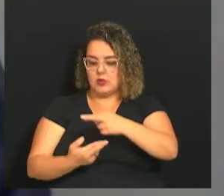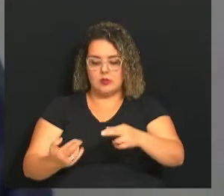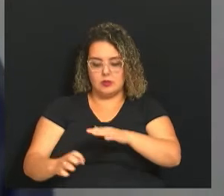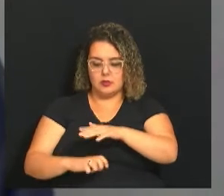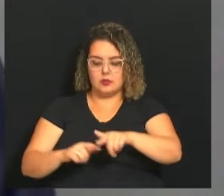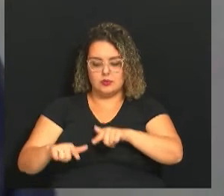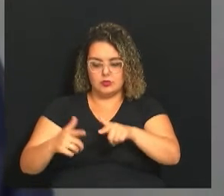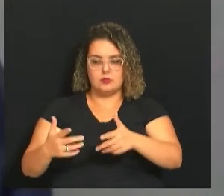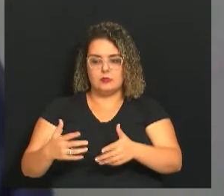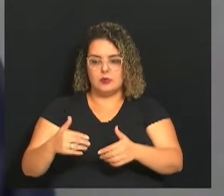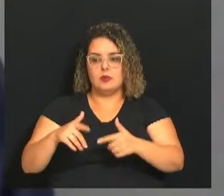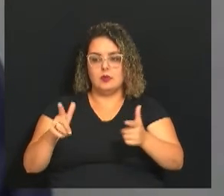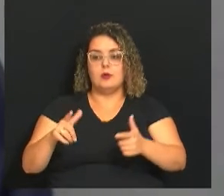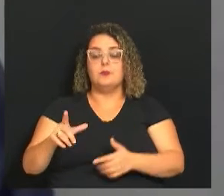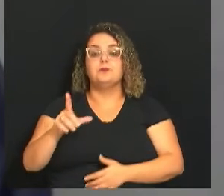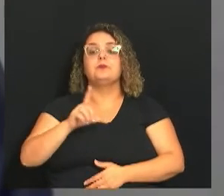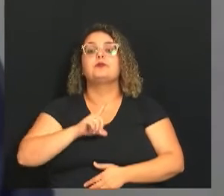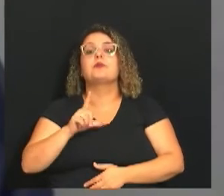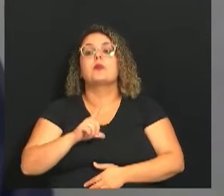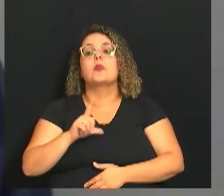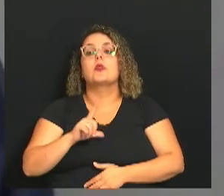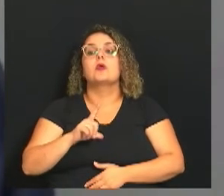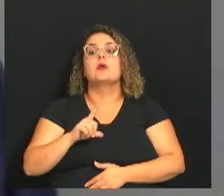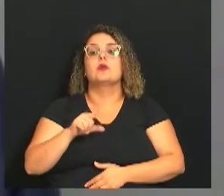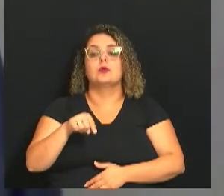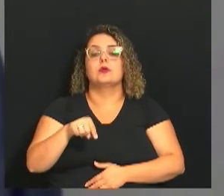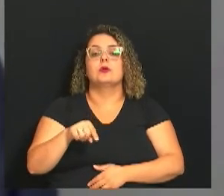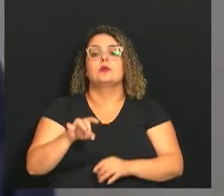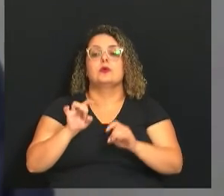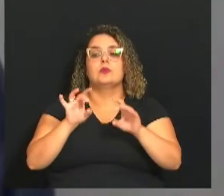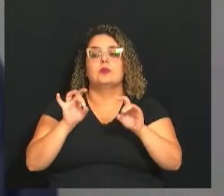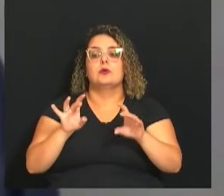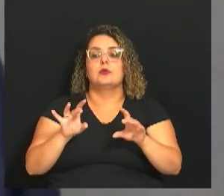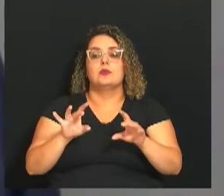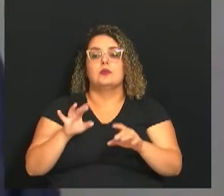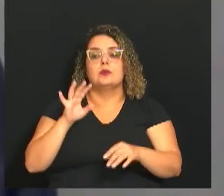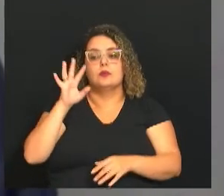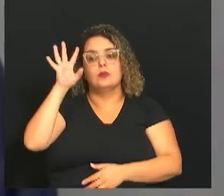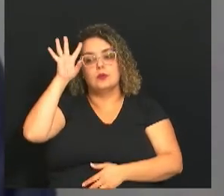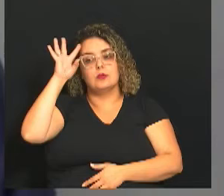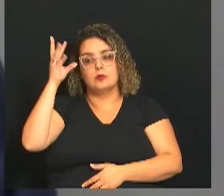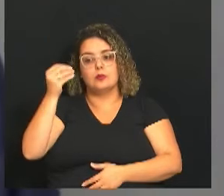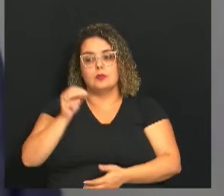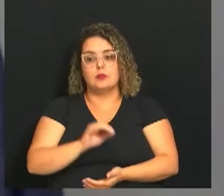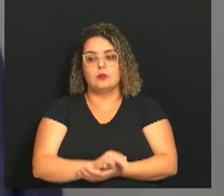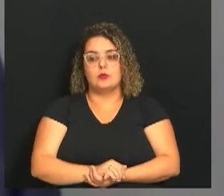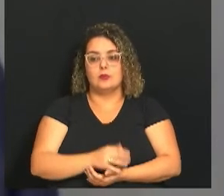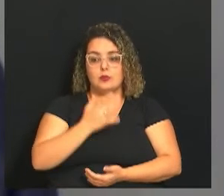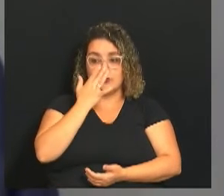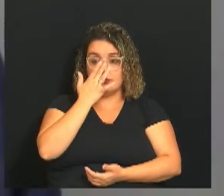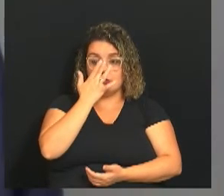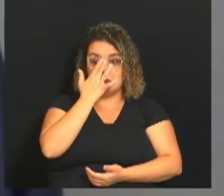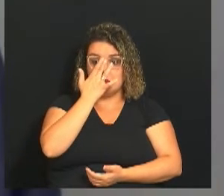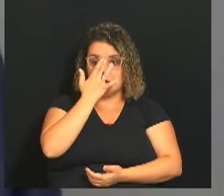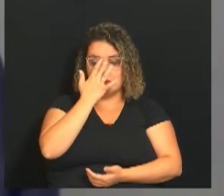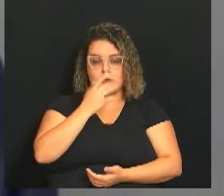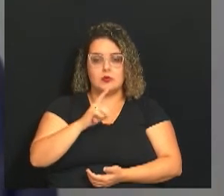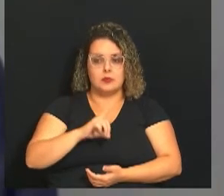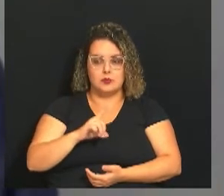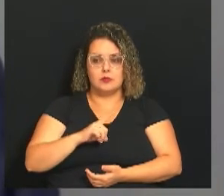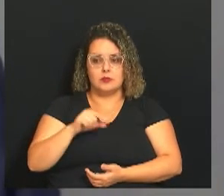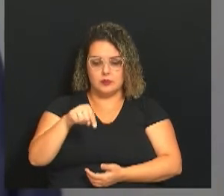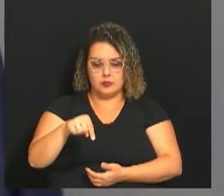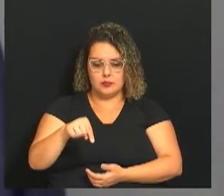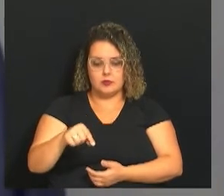Perfeito. Eu tenho um caso específico, até para vocês terem ideia, eu tive um caso em que o